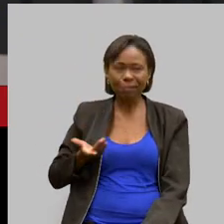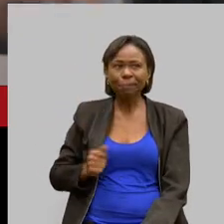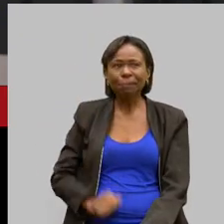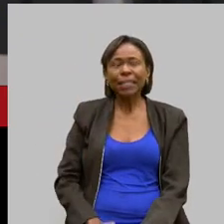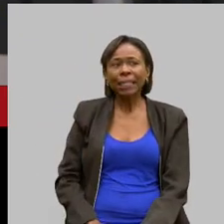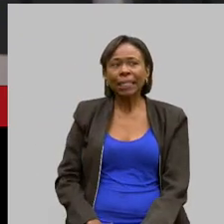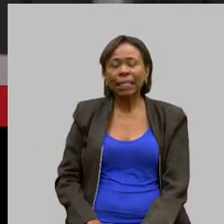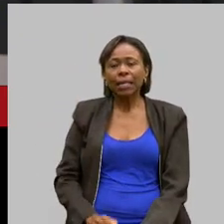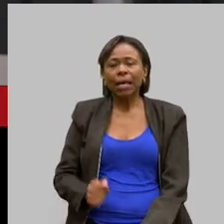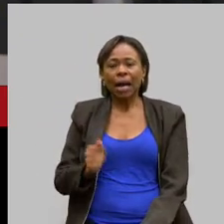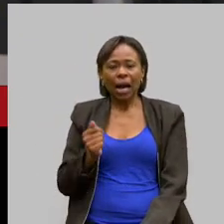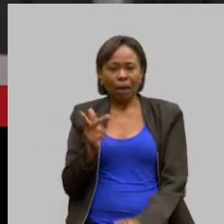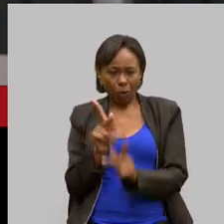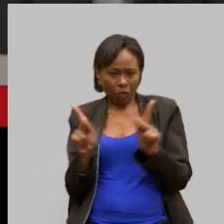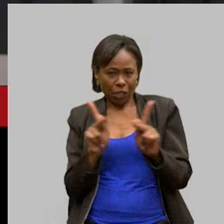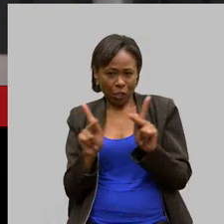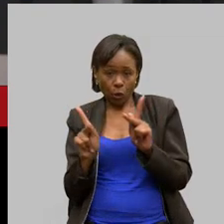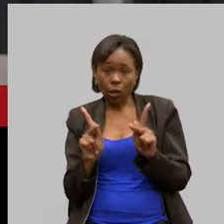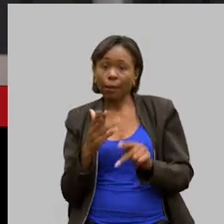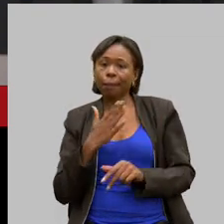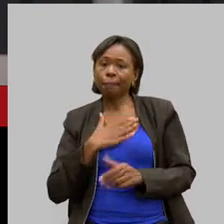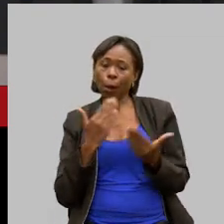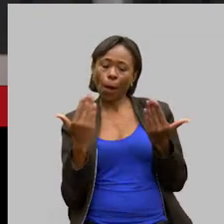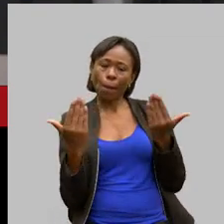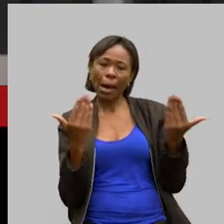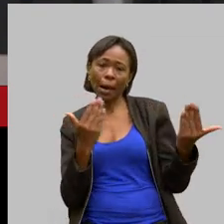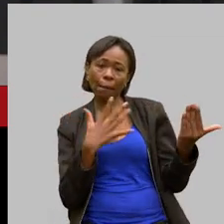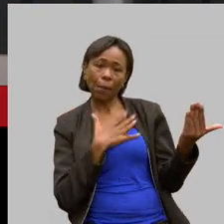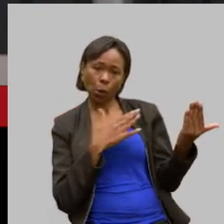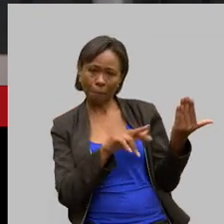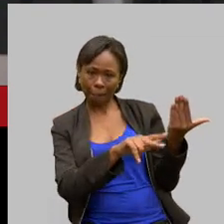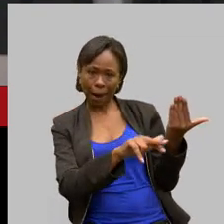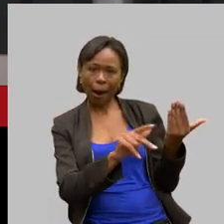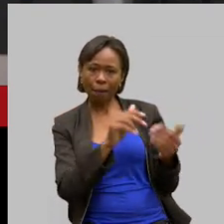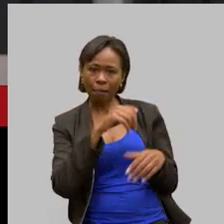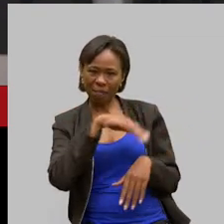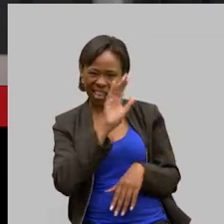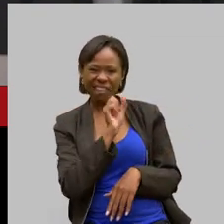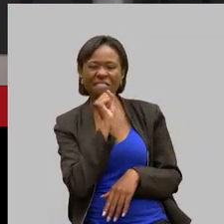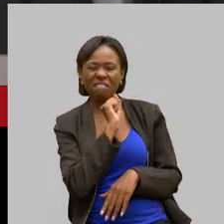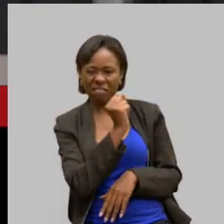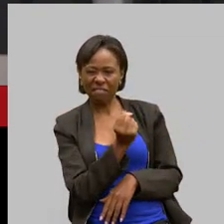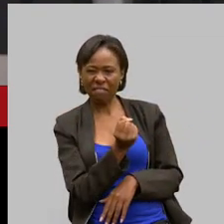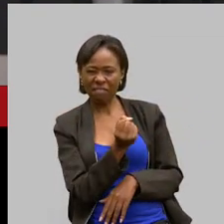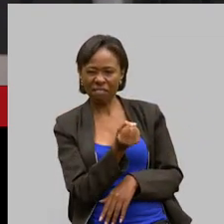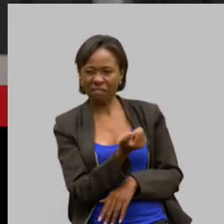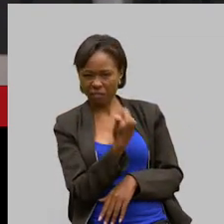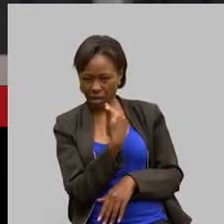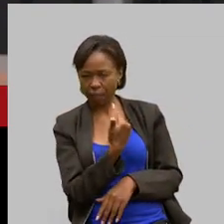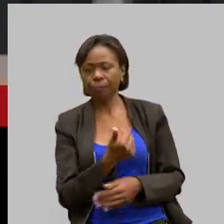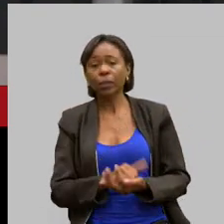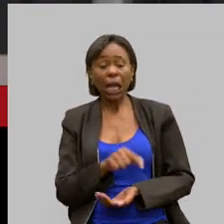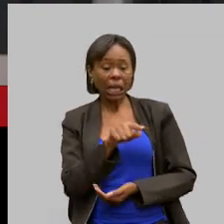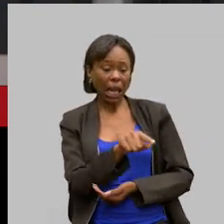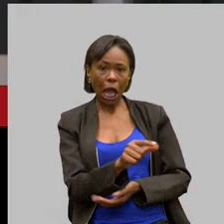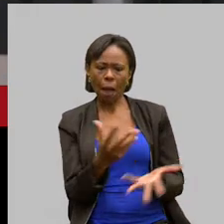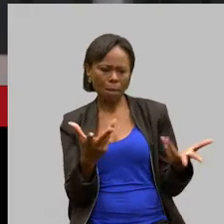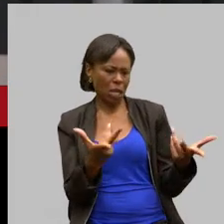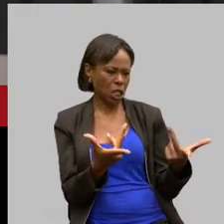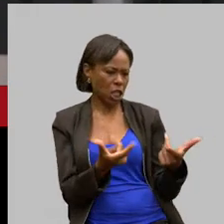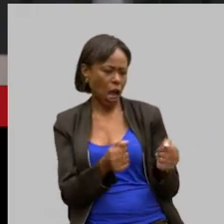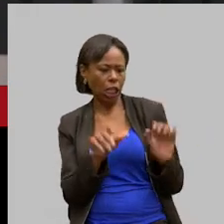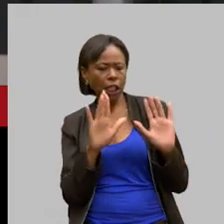irmão mais velho um ano mais velho que ele era Caprichoso que a letra era mais bonita que ele tinha nota boa ela ficava me